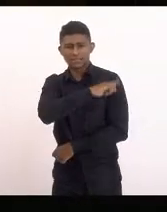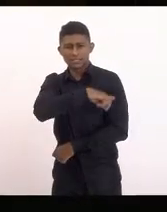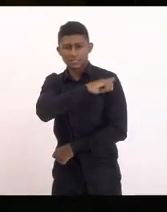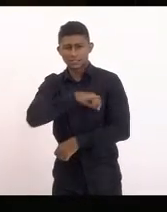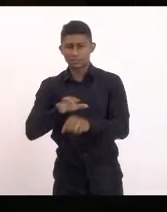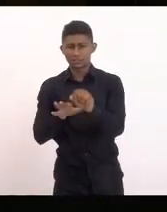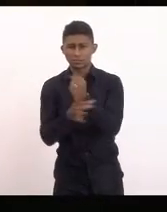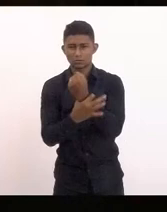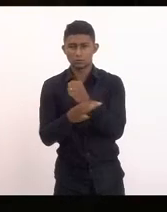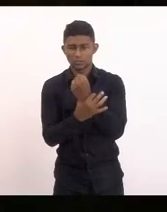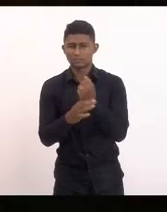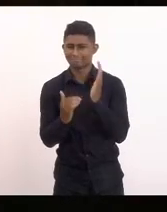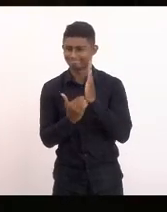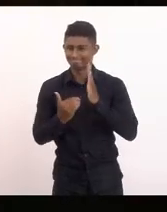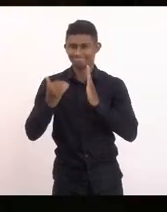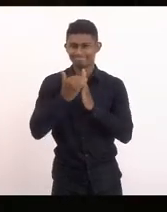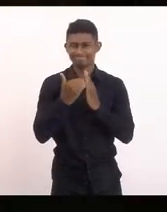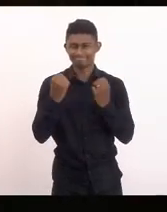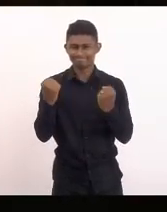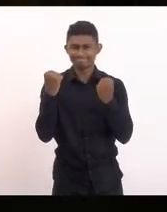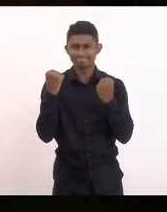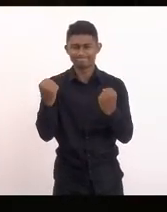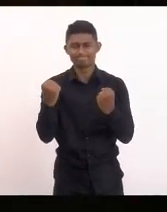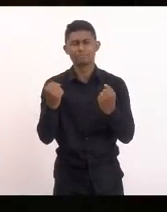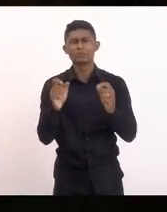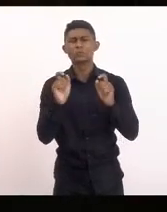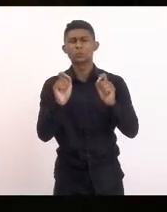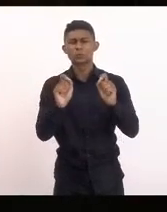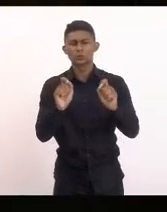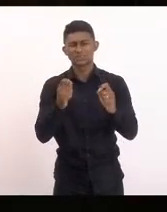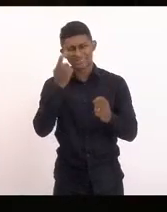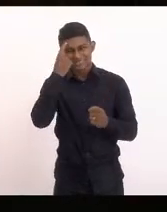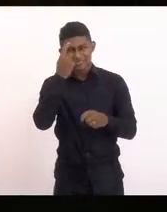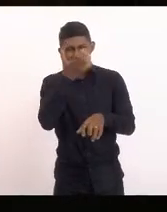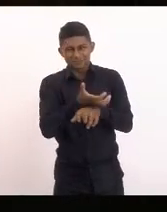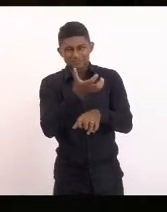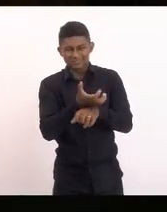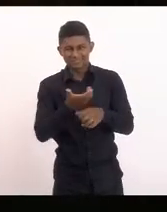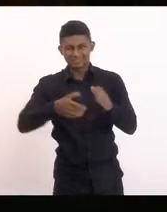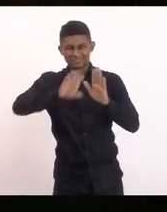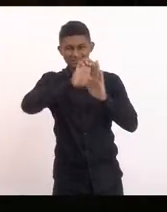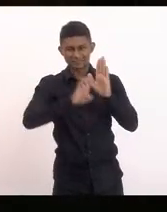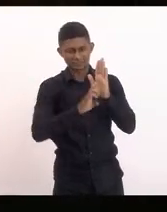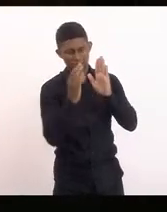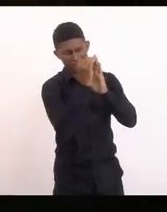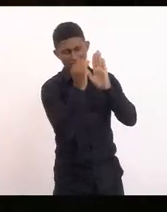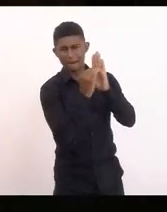Janeiro fortalecida. A matéria, da maneira como se encontra com emenda de parlamentares,